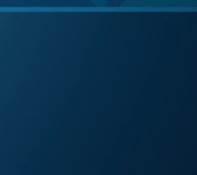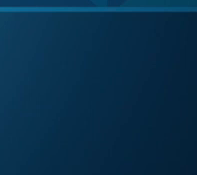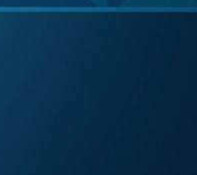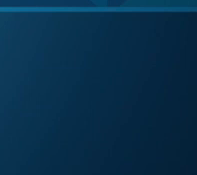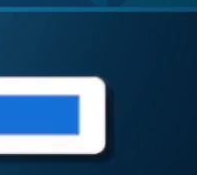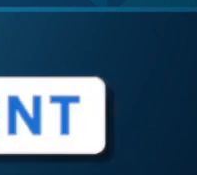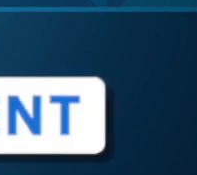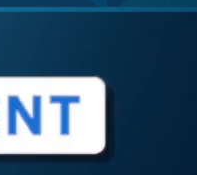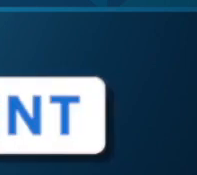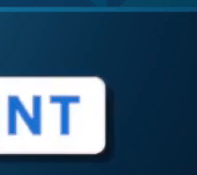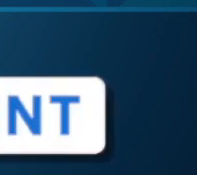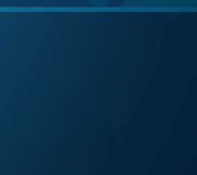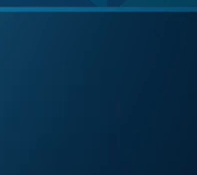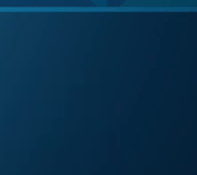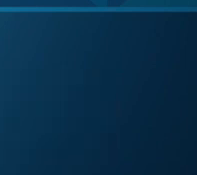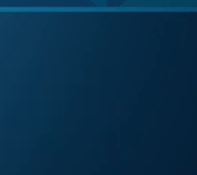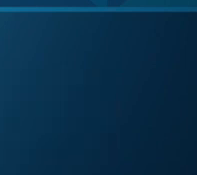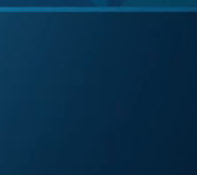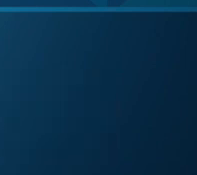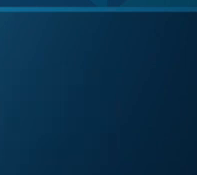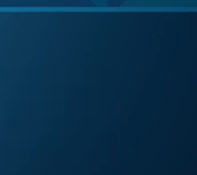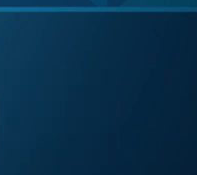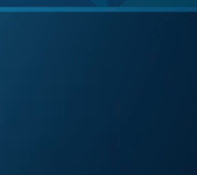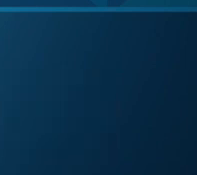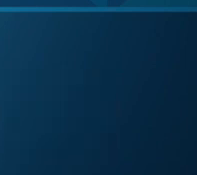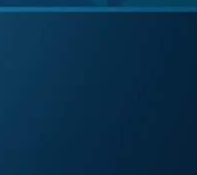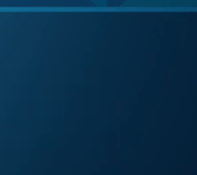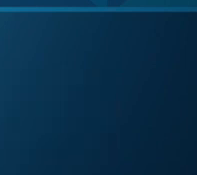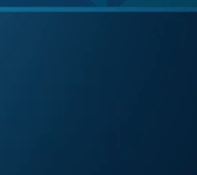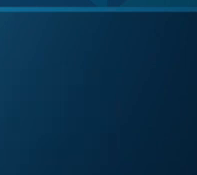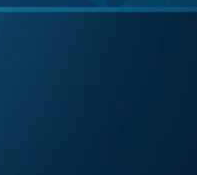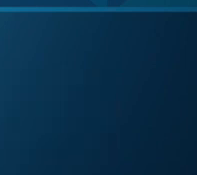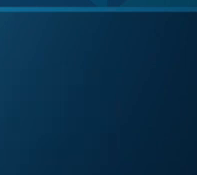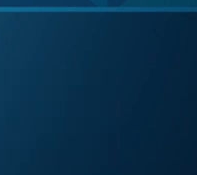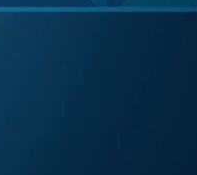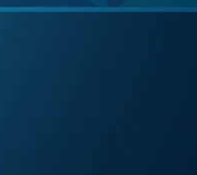notificação fo comentário no fahetutang ba media sosial siraseluk.